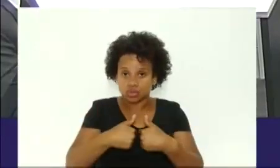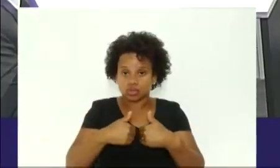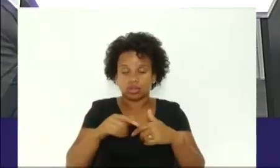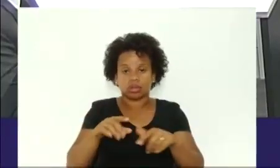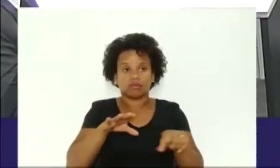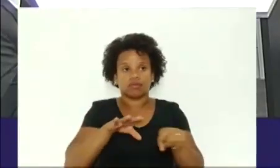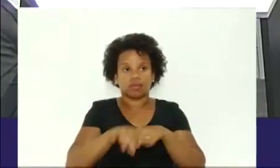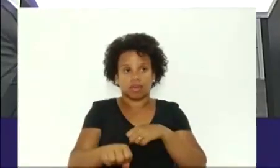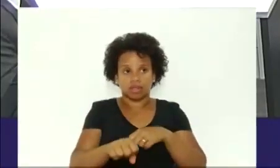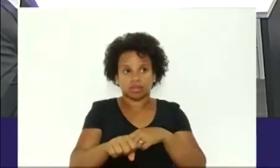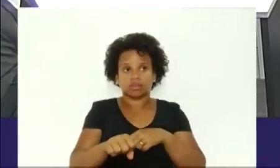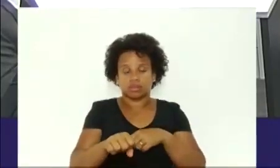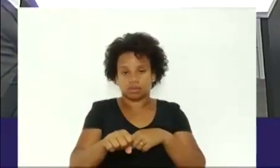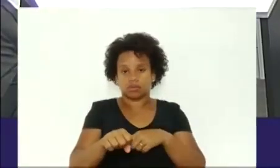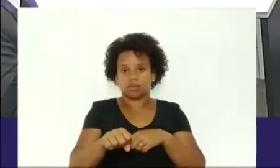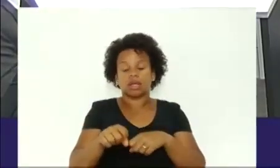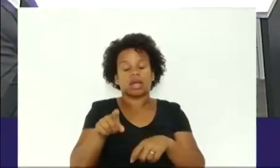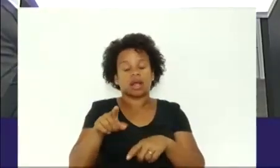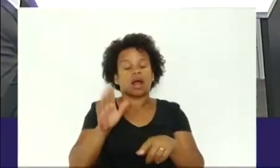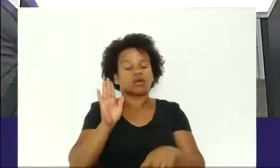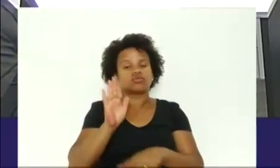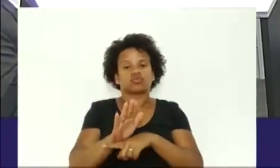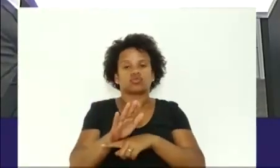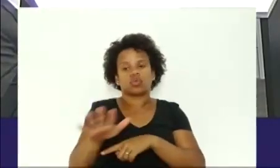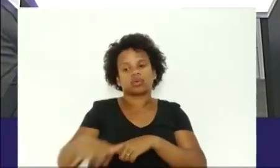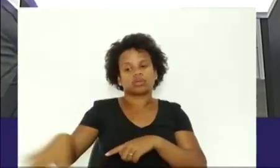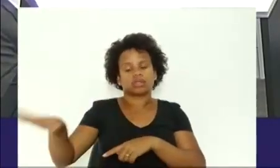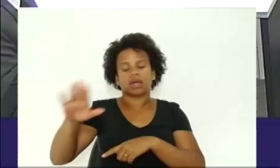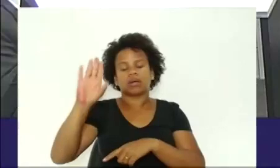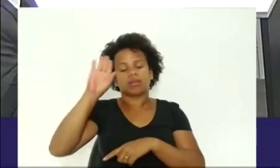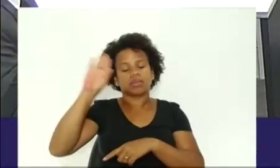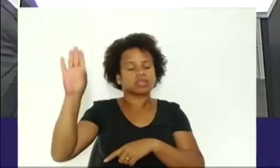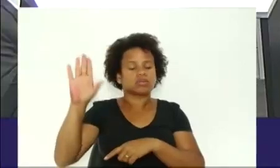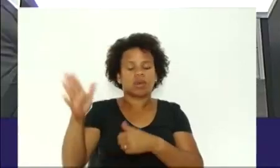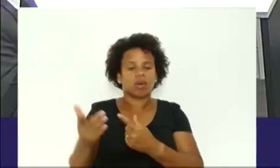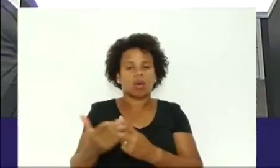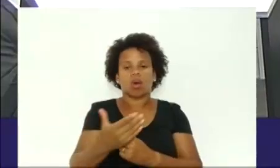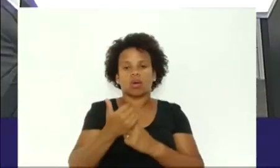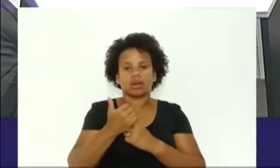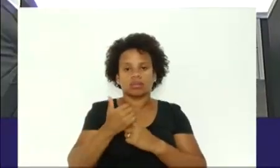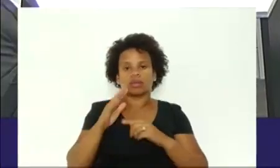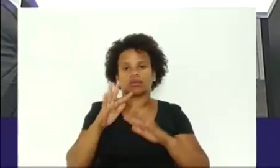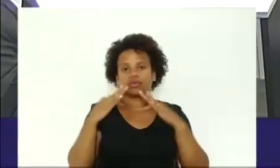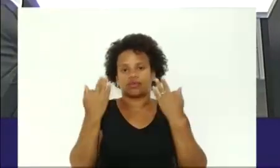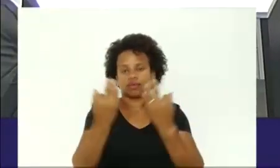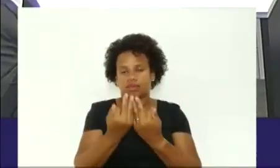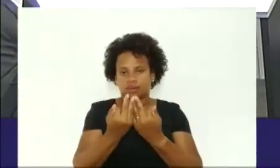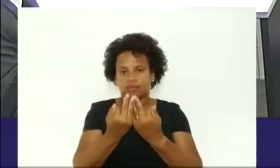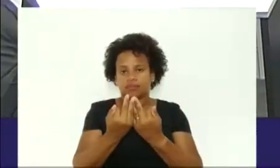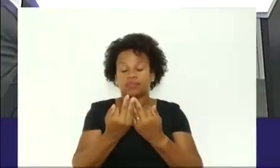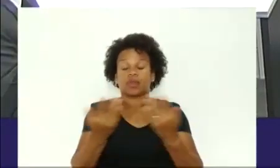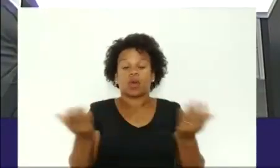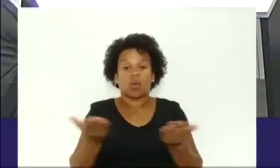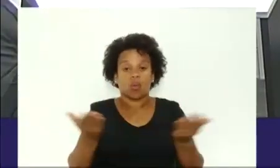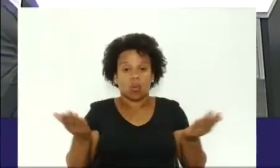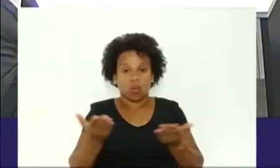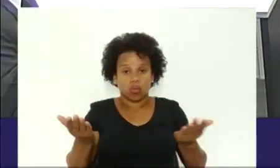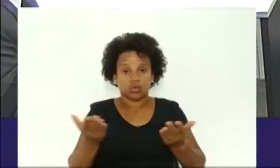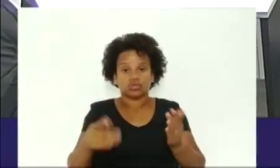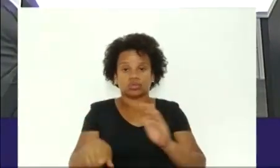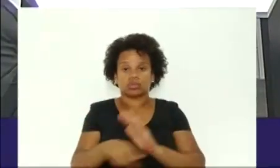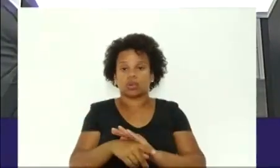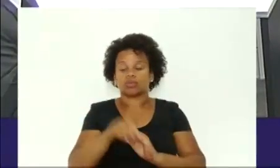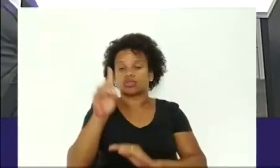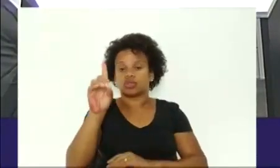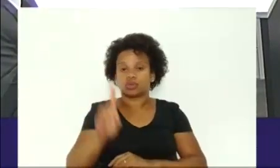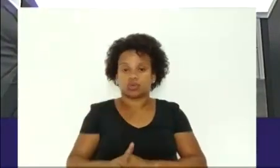acadêmica, pôde contribuir nesta área, principalmente no acolhimento das famílias. Hoje faz parte da diretoria da